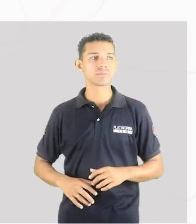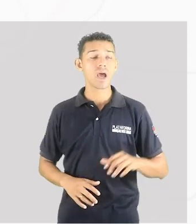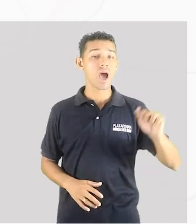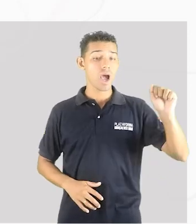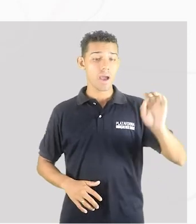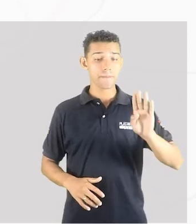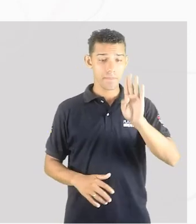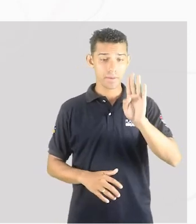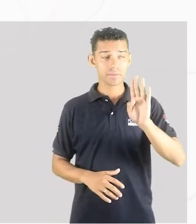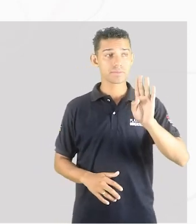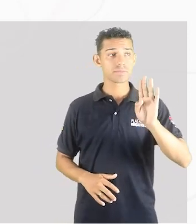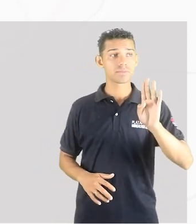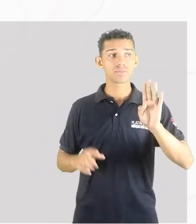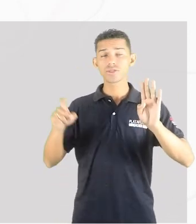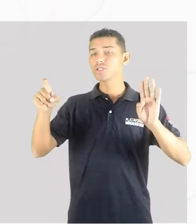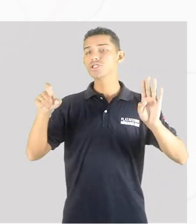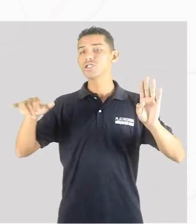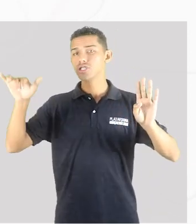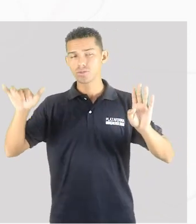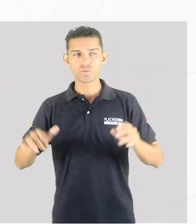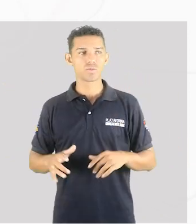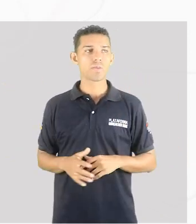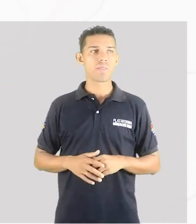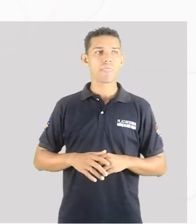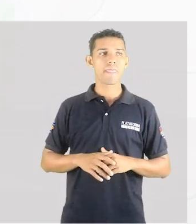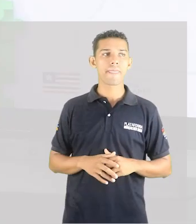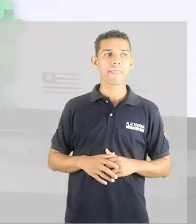AB, XY, tá?